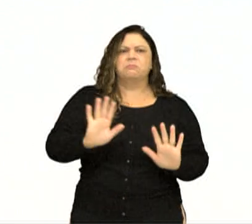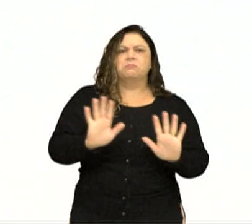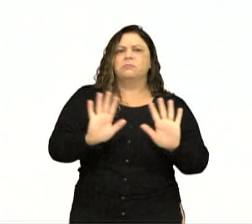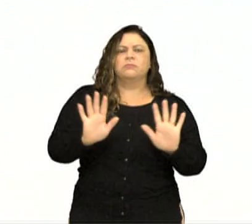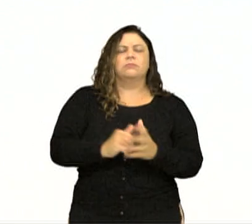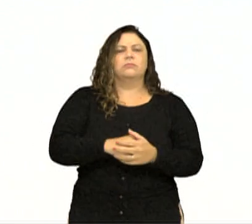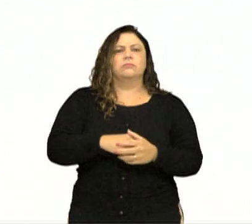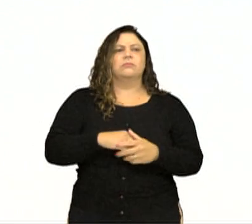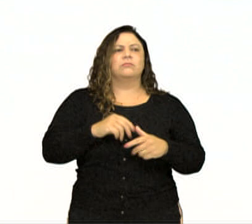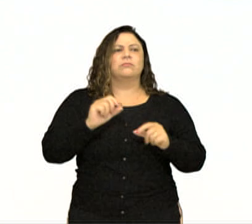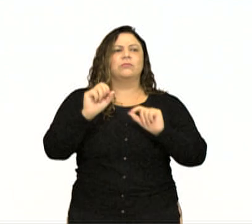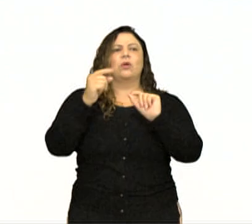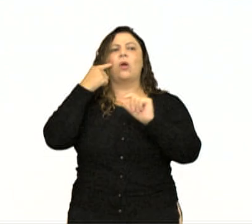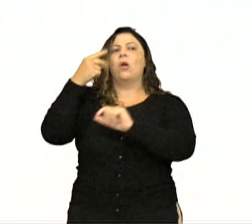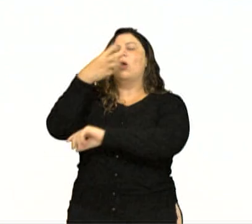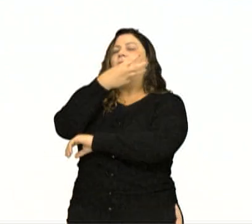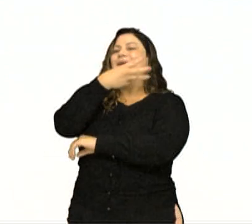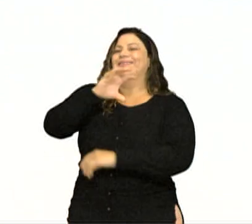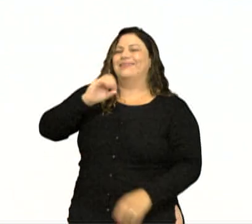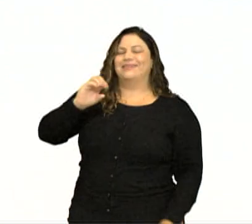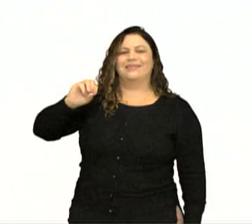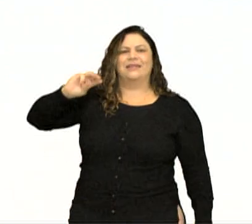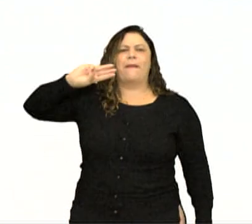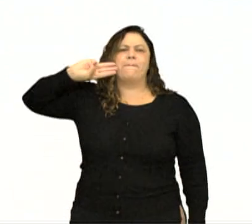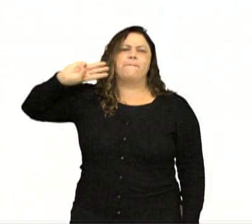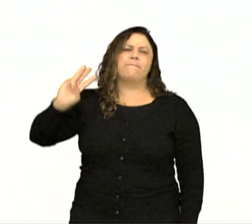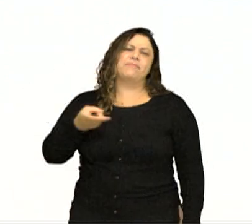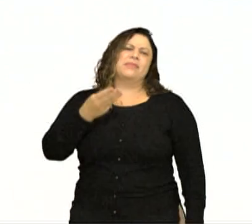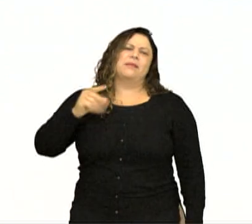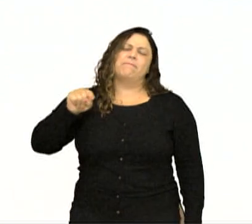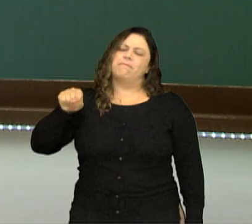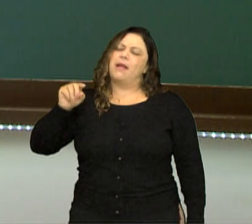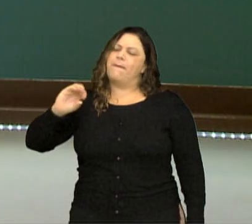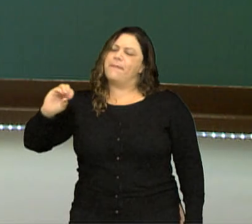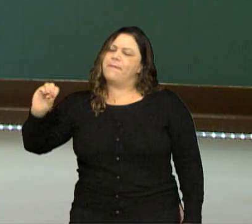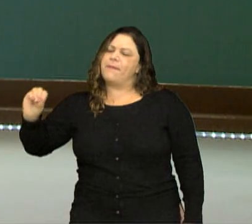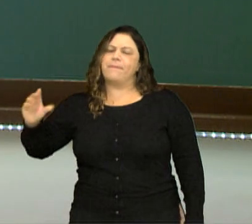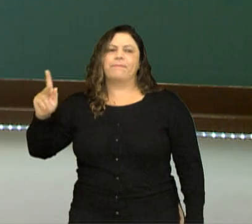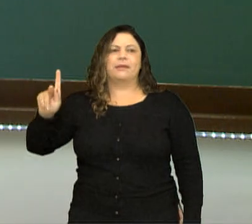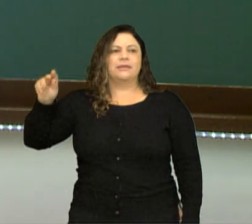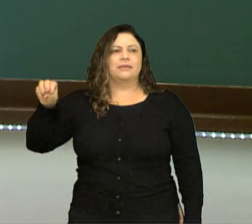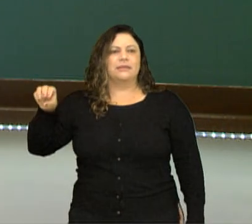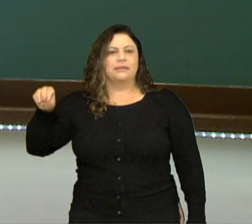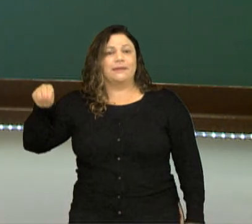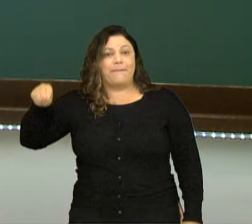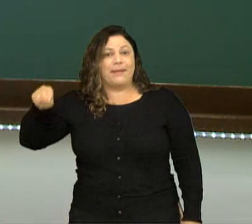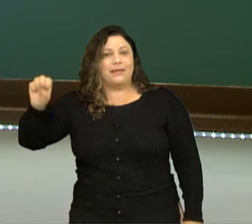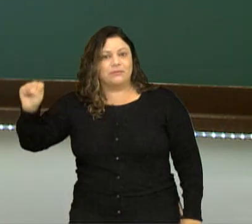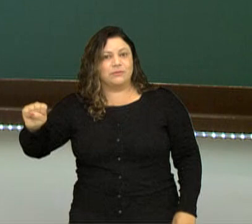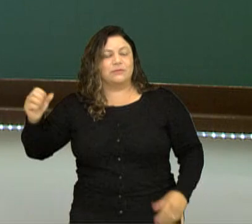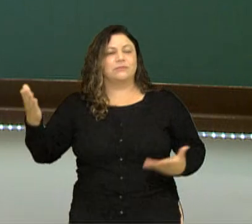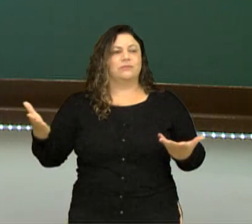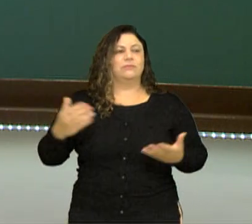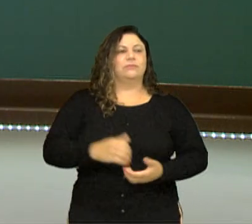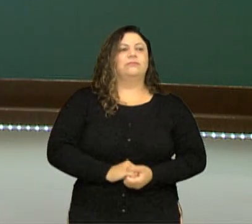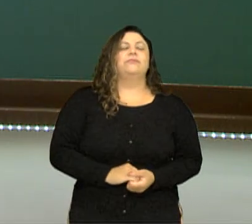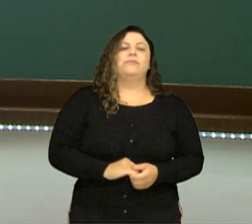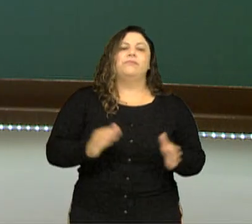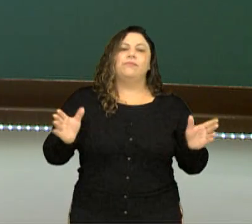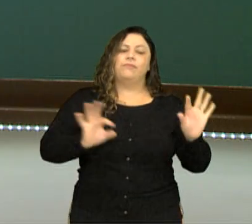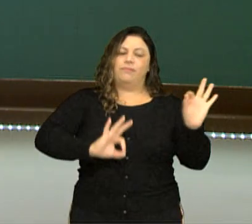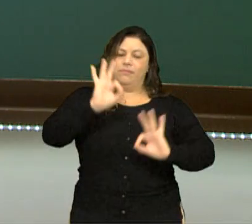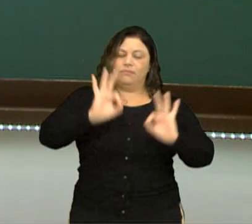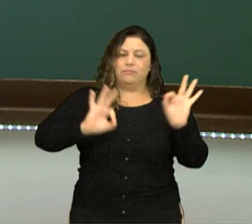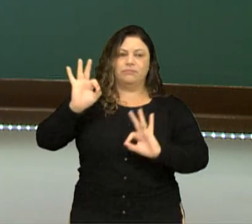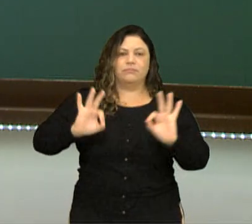trabalhar com 300 milhões de metros por segundo. Não é legal você trabalhar com esse valor. Então, o que nós fizemos? Nós arrumamos